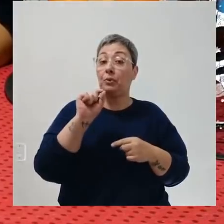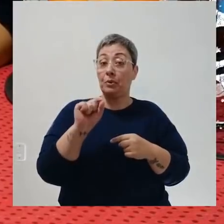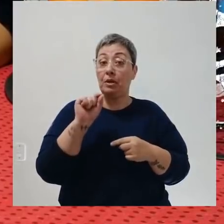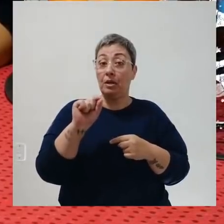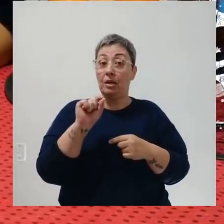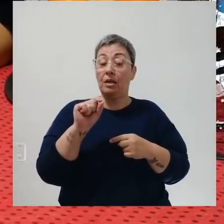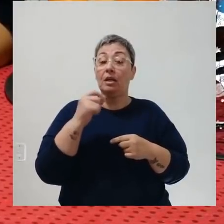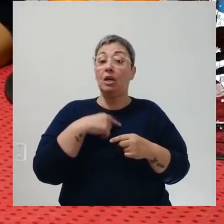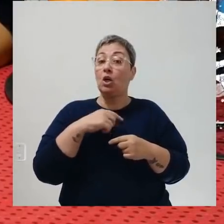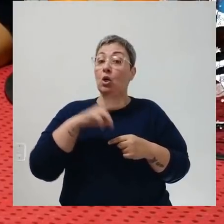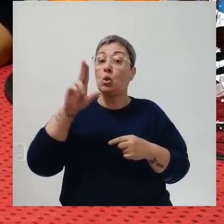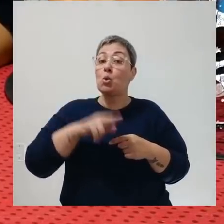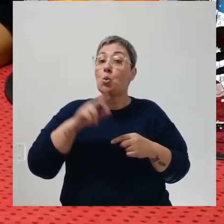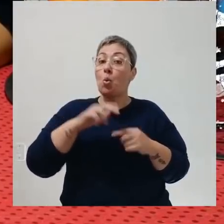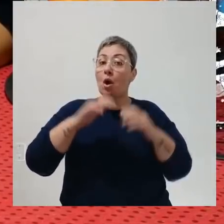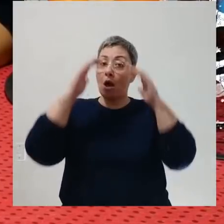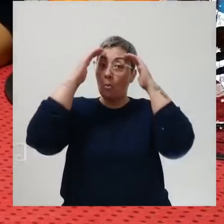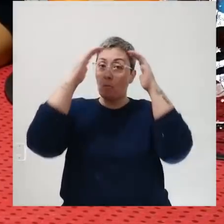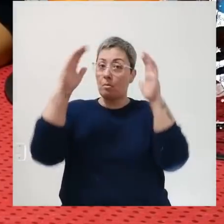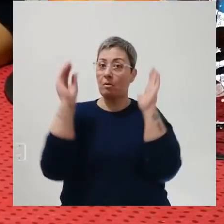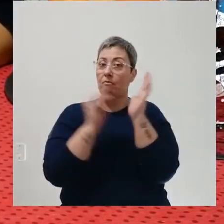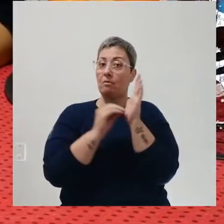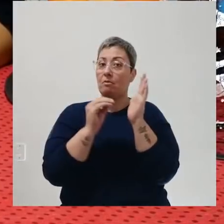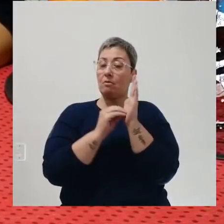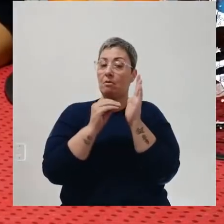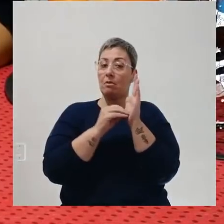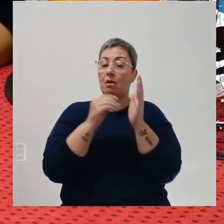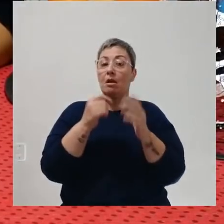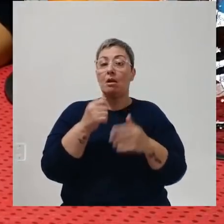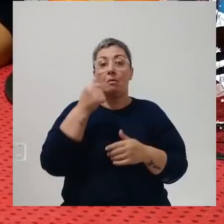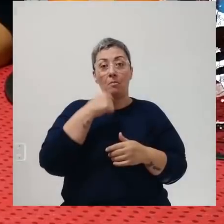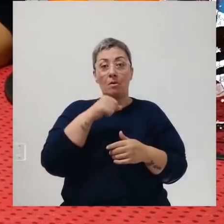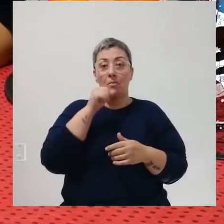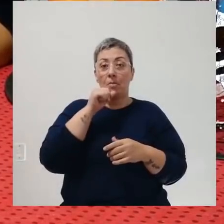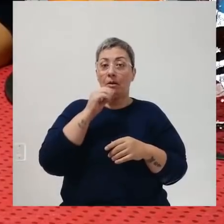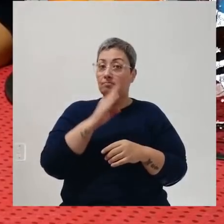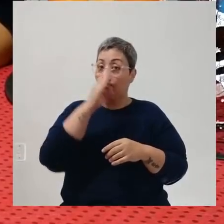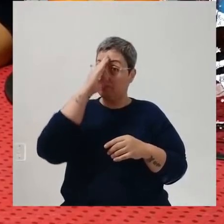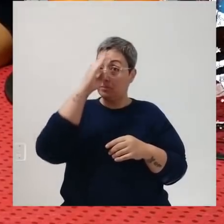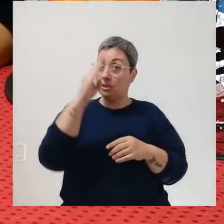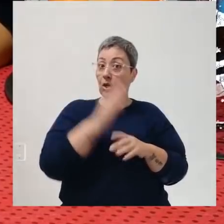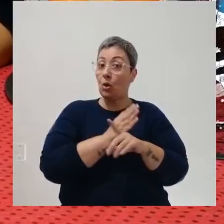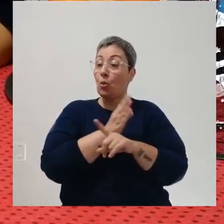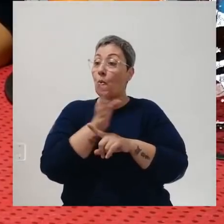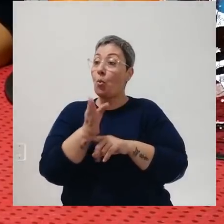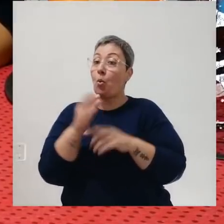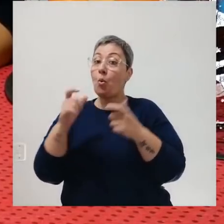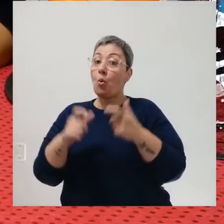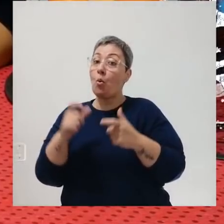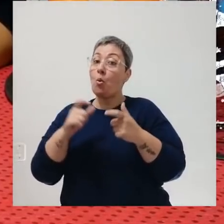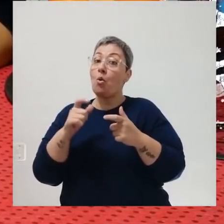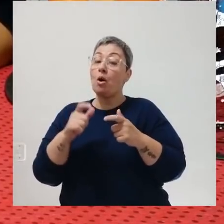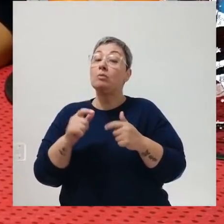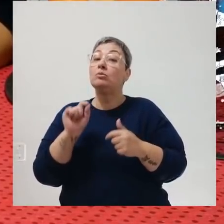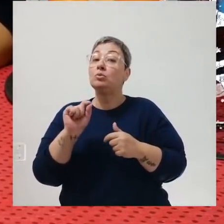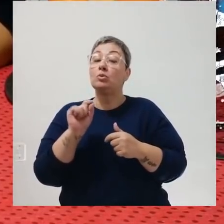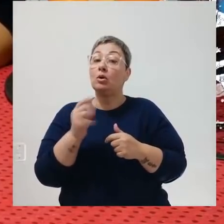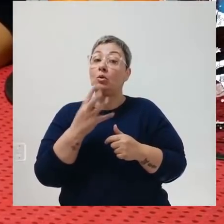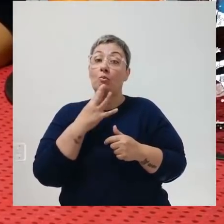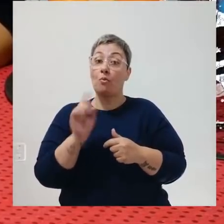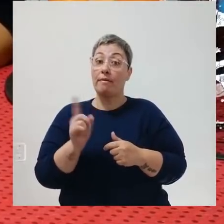lição: nunca deve desobedecer a mãe e, principalmente, nunca deve ir a lugares onde